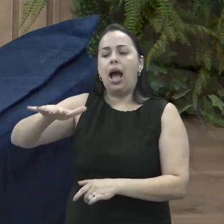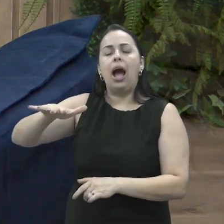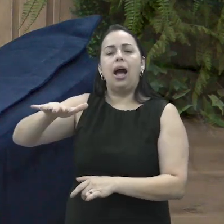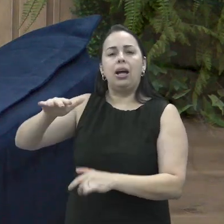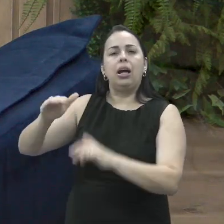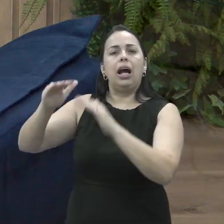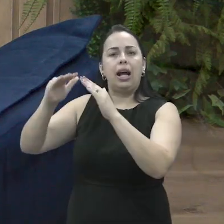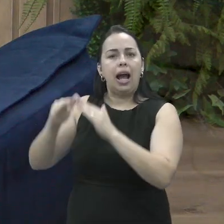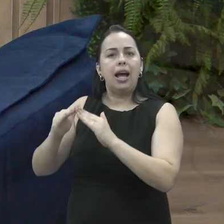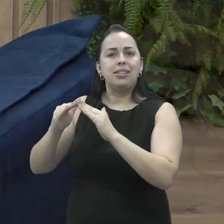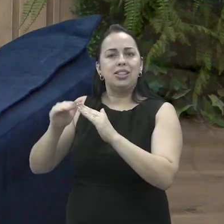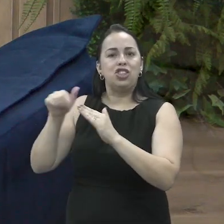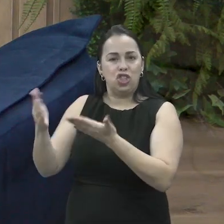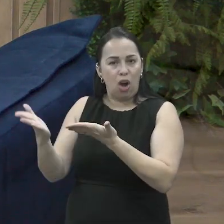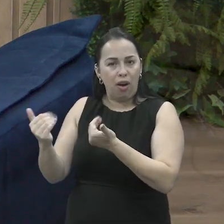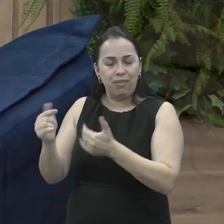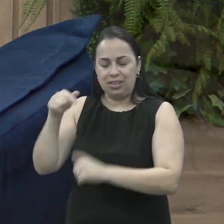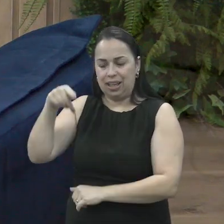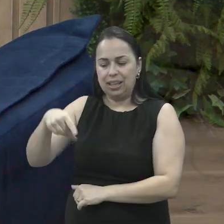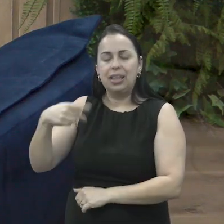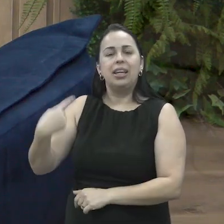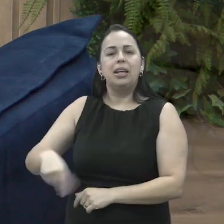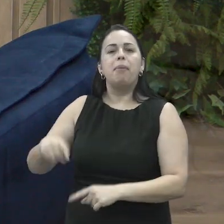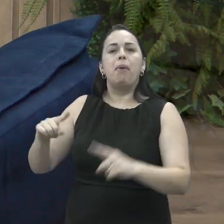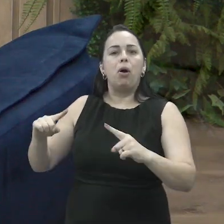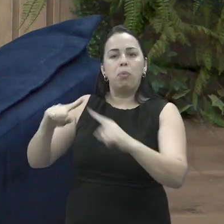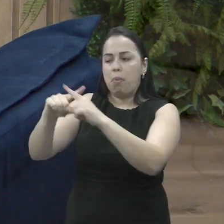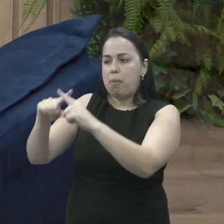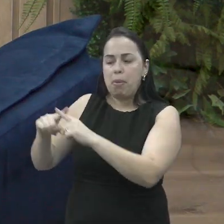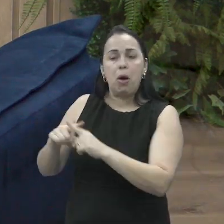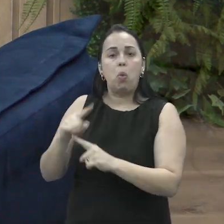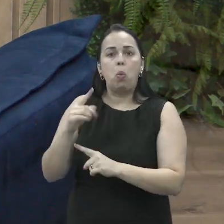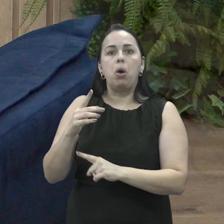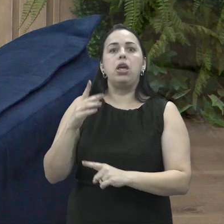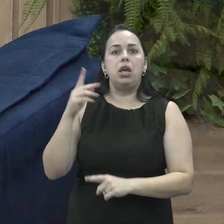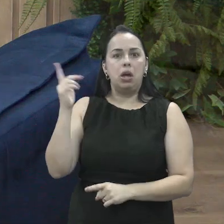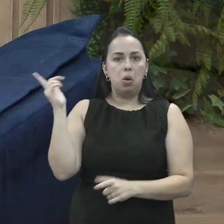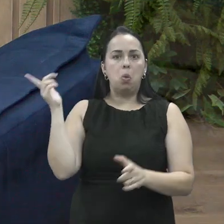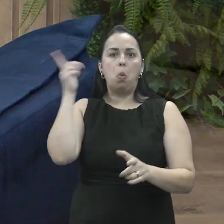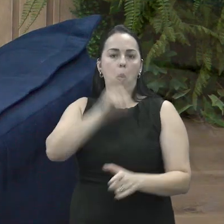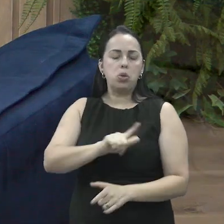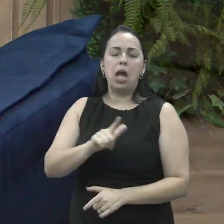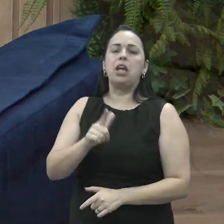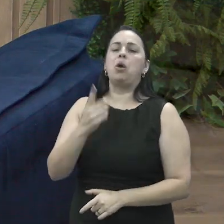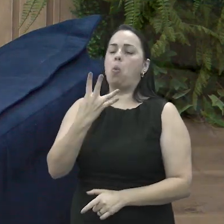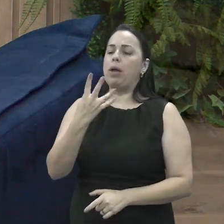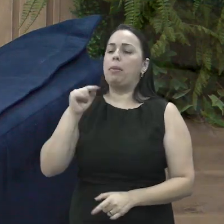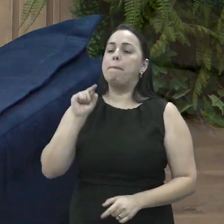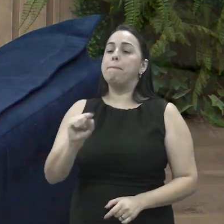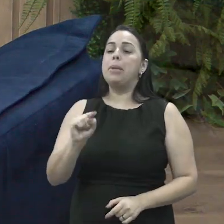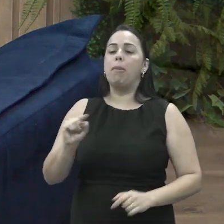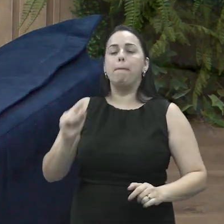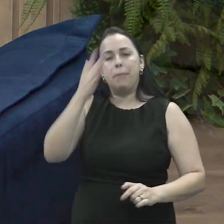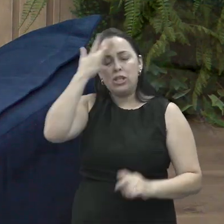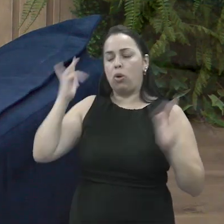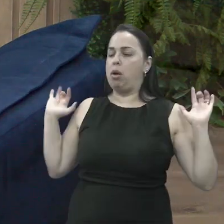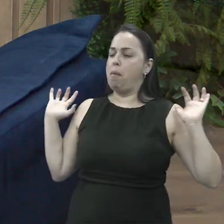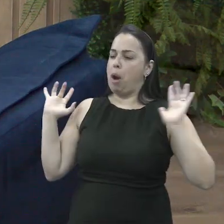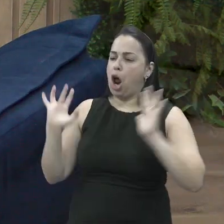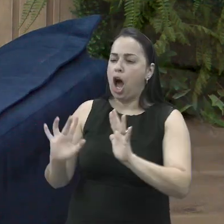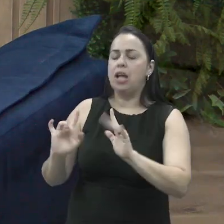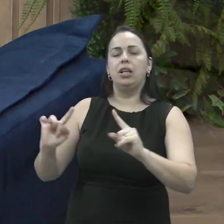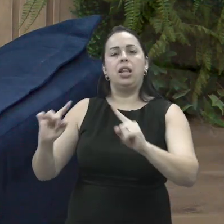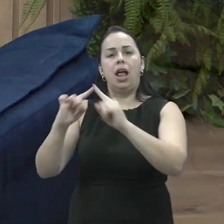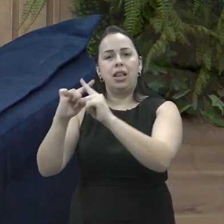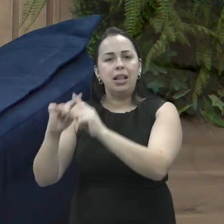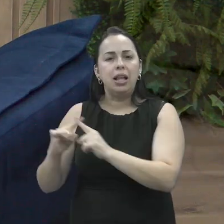Cidadão, faz um trabalho fenomenal, atende, lá pode fazer jogos com mais de 4.000 pessoas, né? Então a gente atende finais de